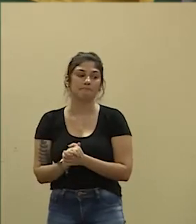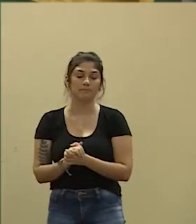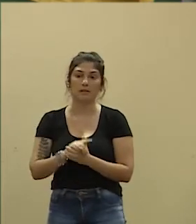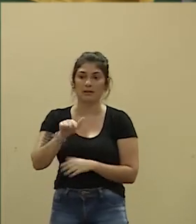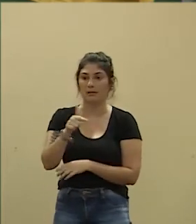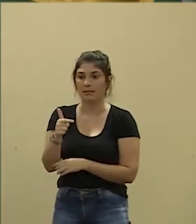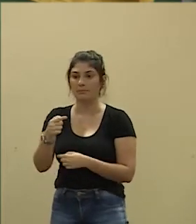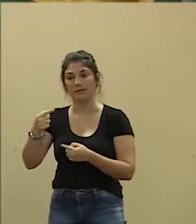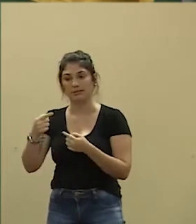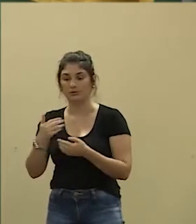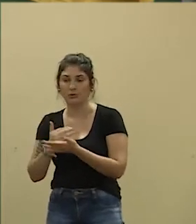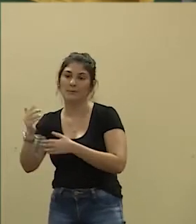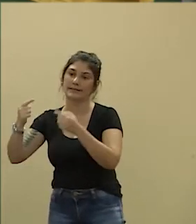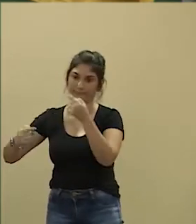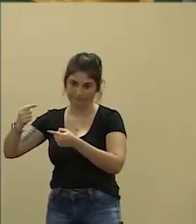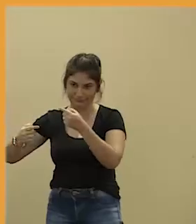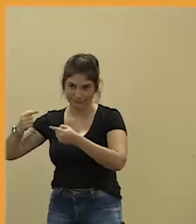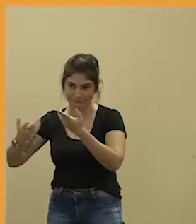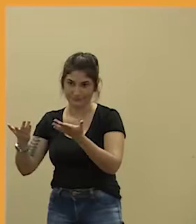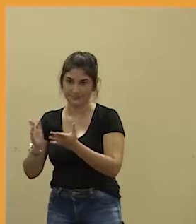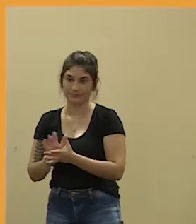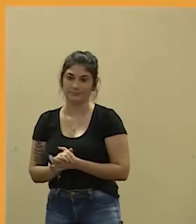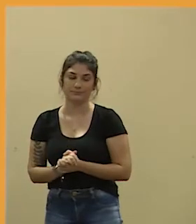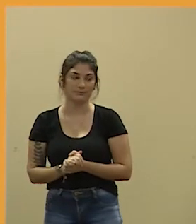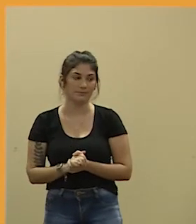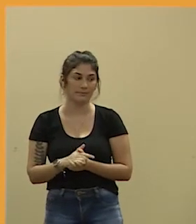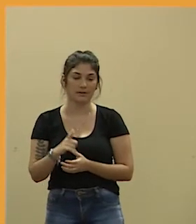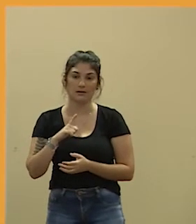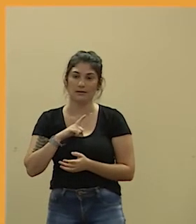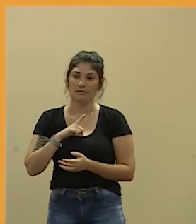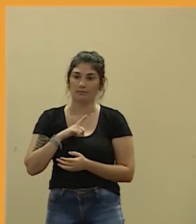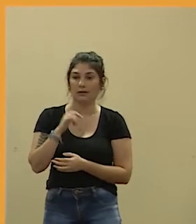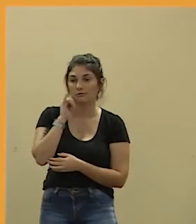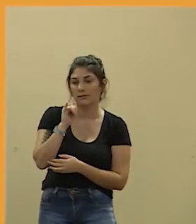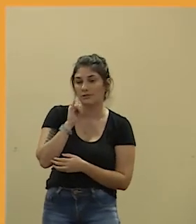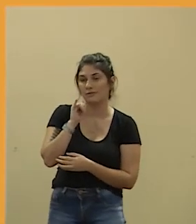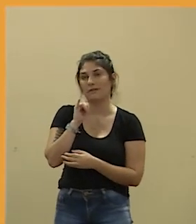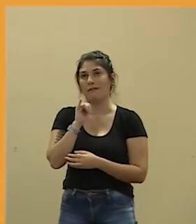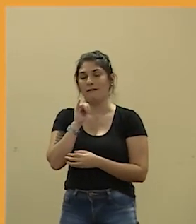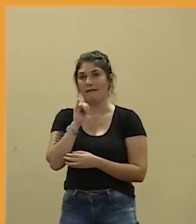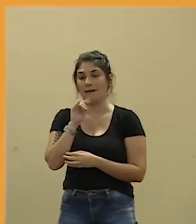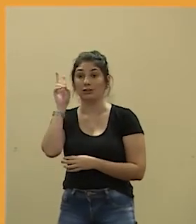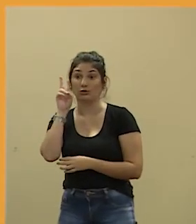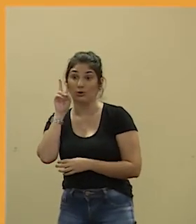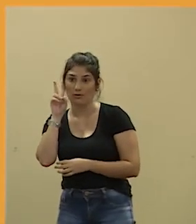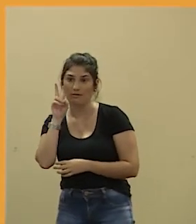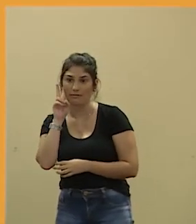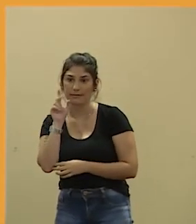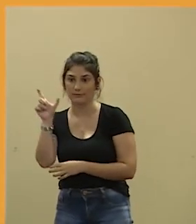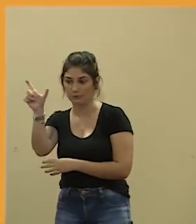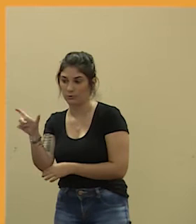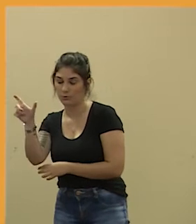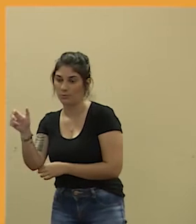passa a discussão tudo bem então a aqui tem um breve relato do que o professor mourão né mas ele é muito atuante